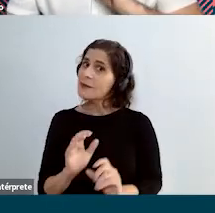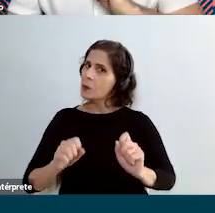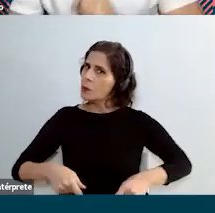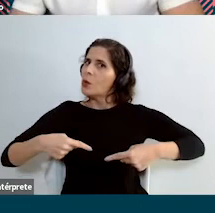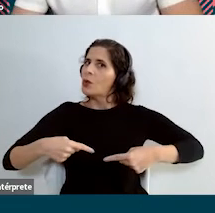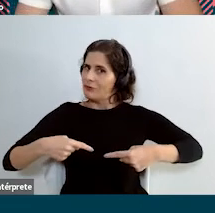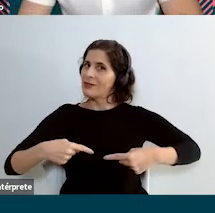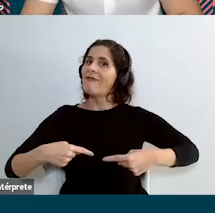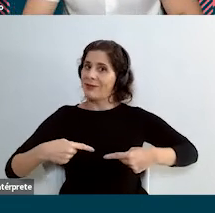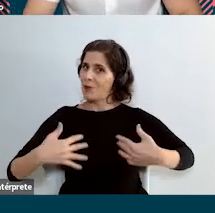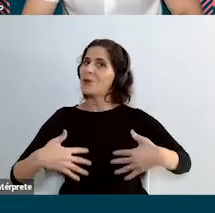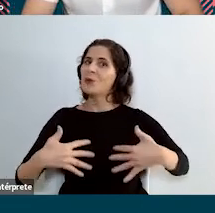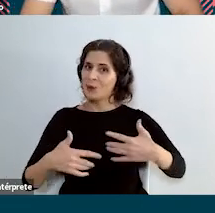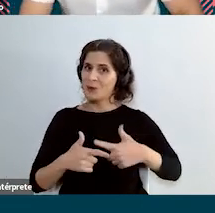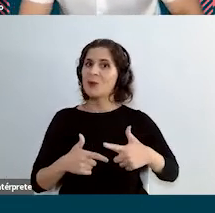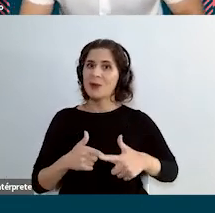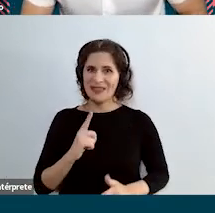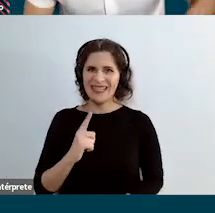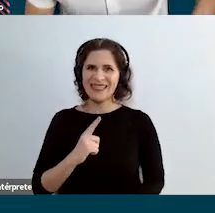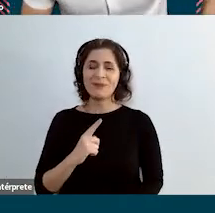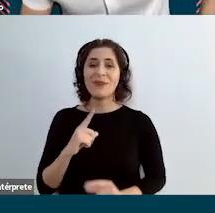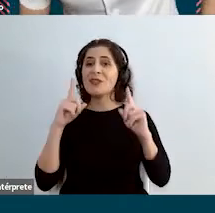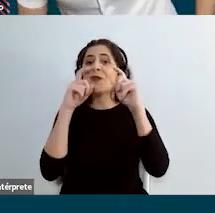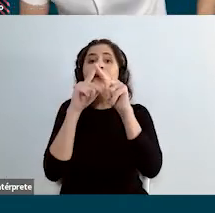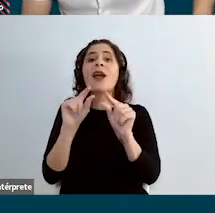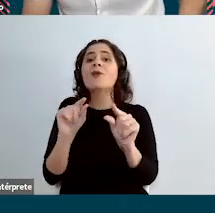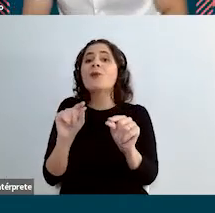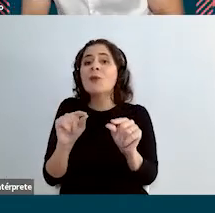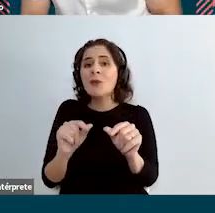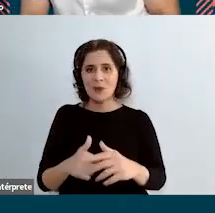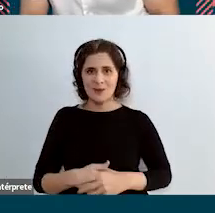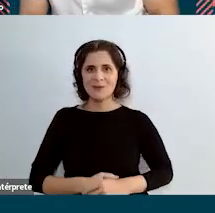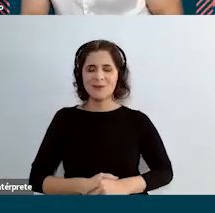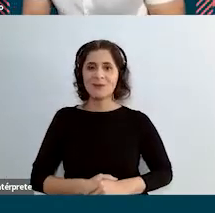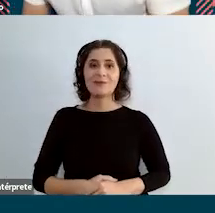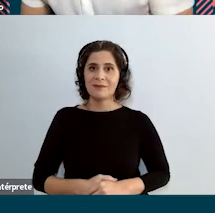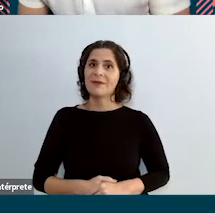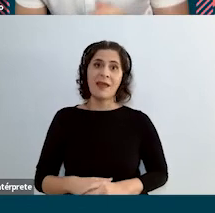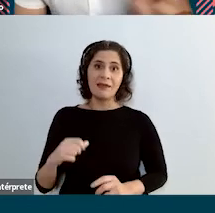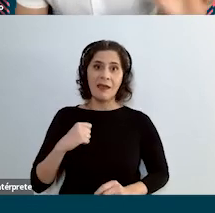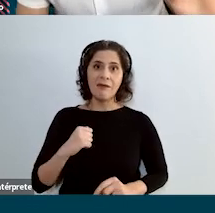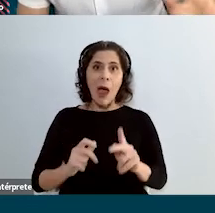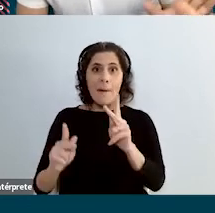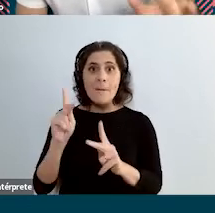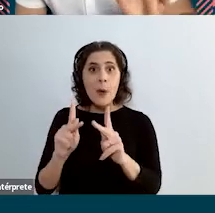que isso gerou alguns desafios, né? São as nossas outras dificuldades aqui. A